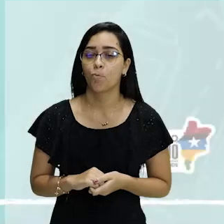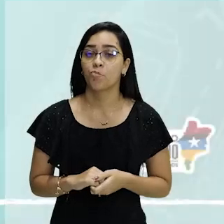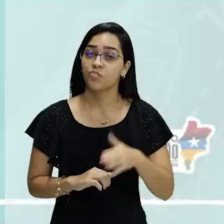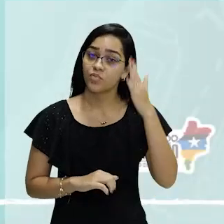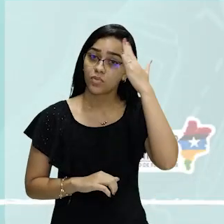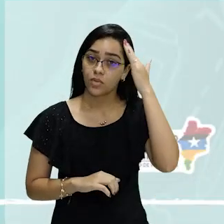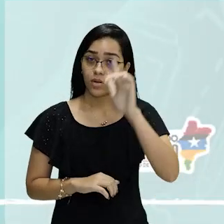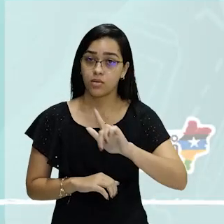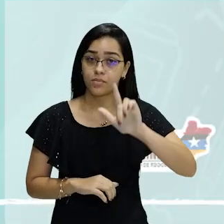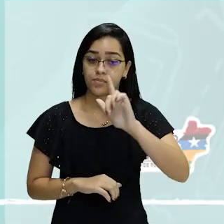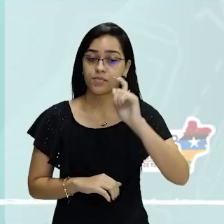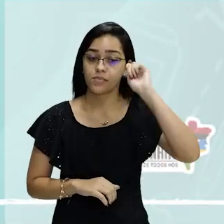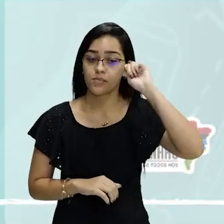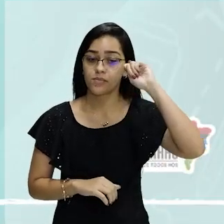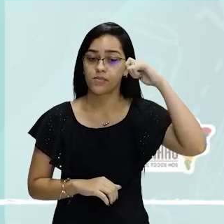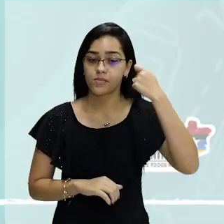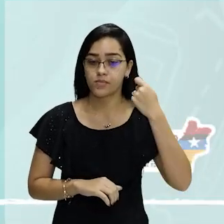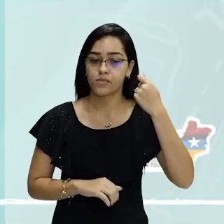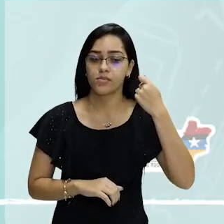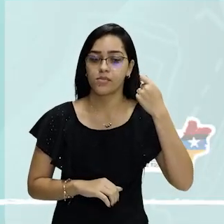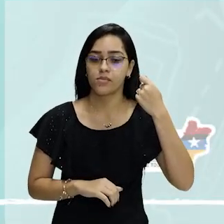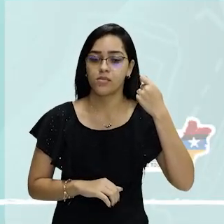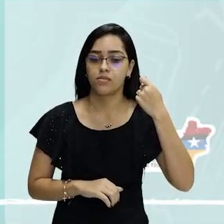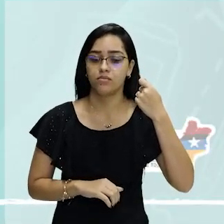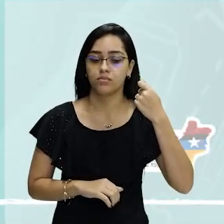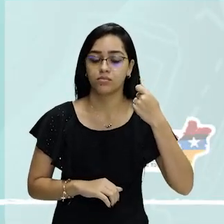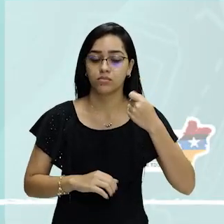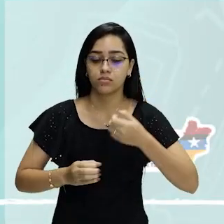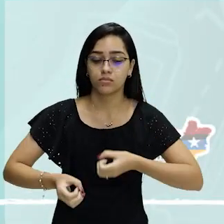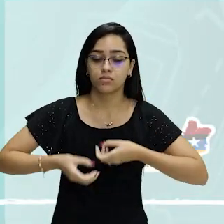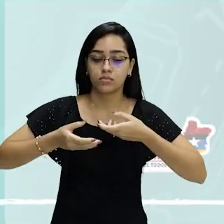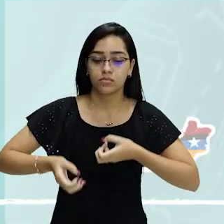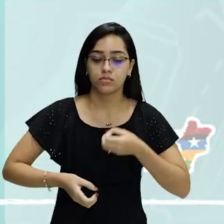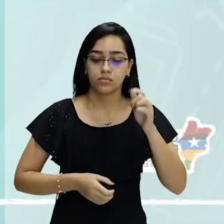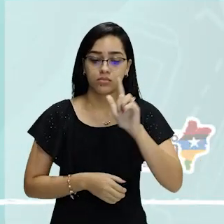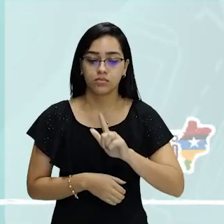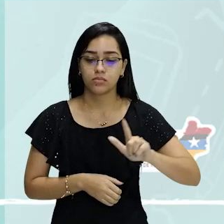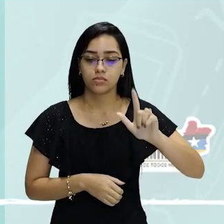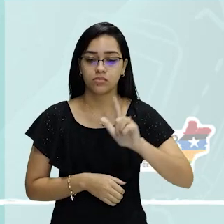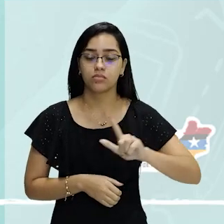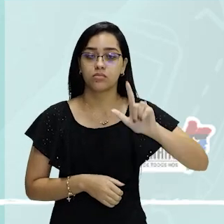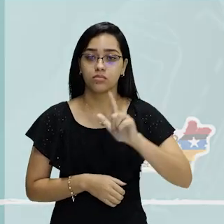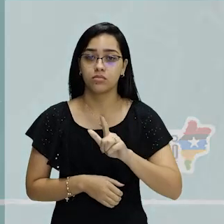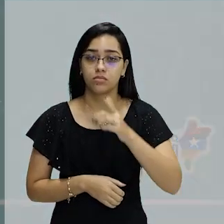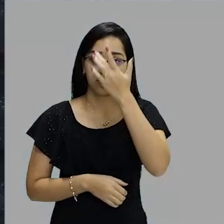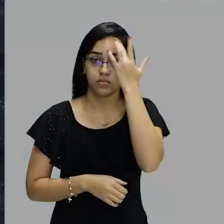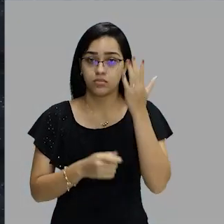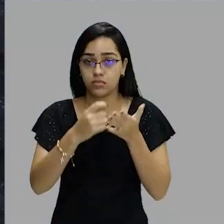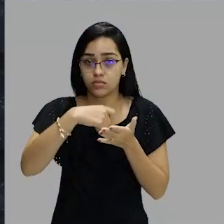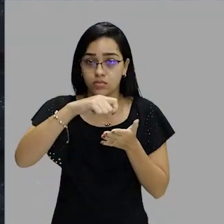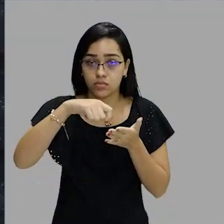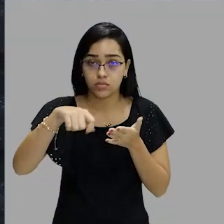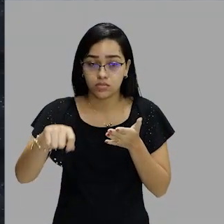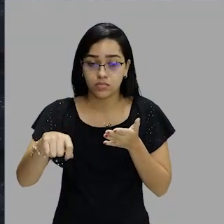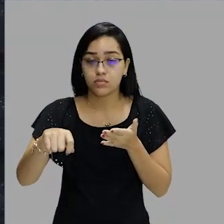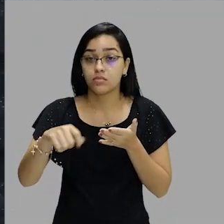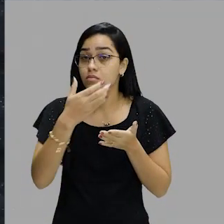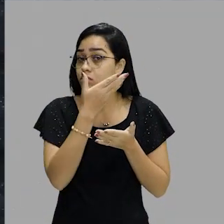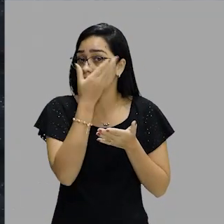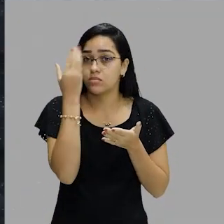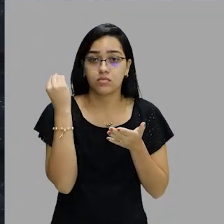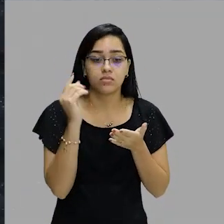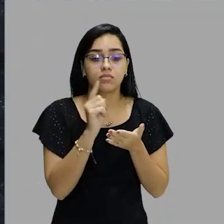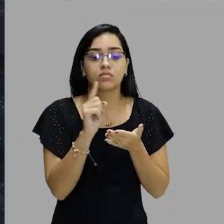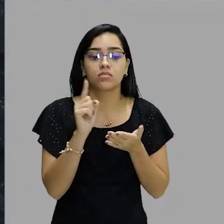Entende-se por literatura negra a produção literária cujo sujeito da escrita, a gente não pode deixar